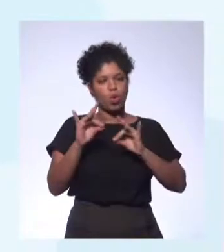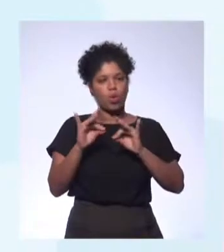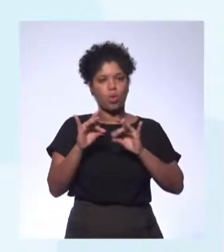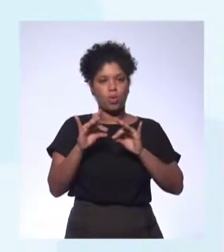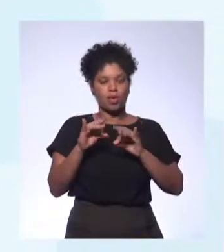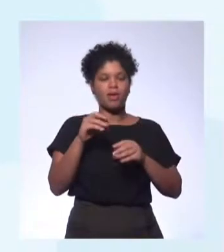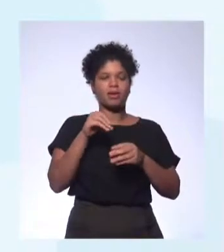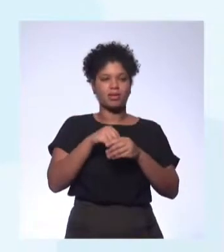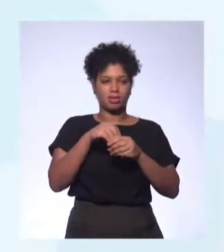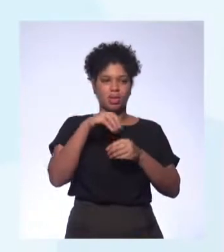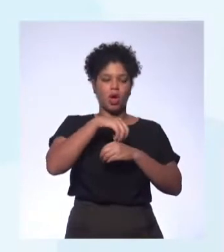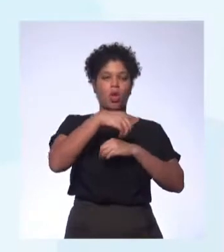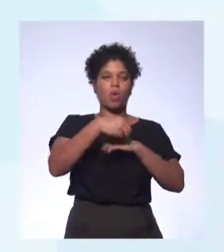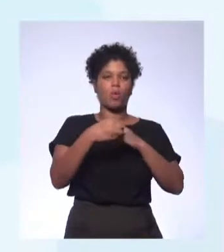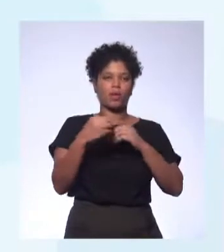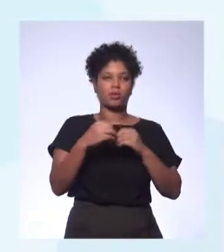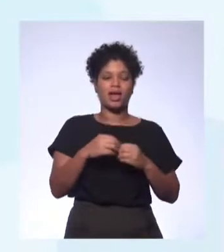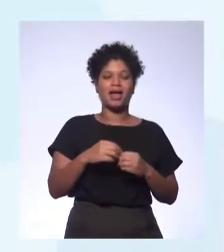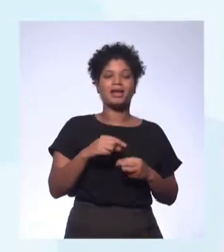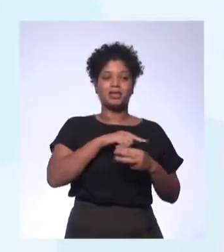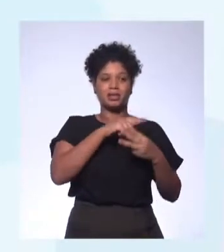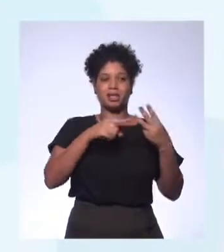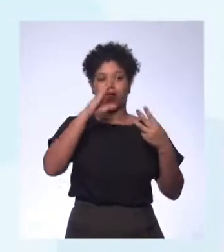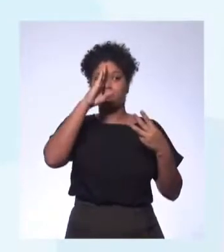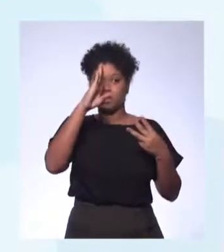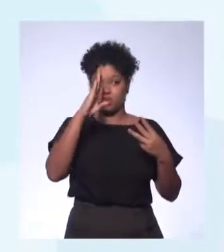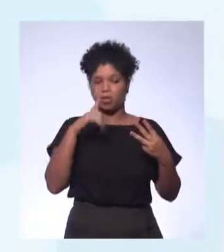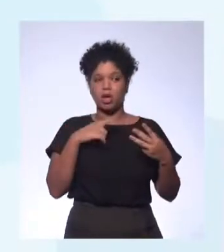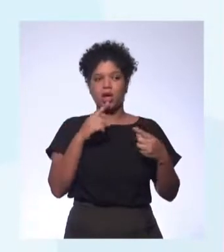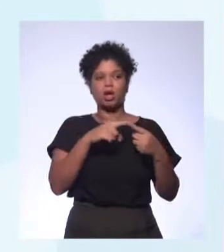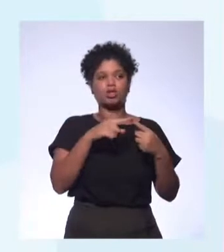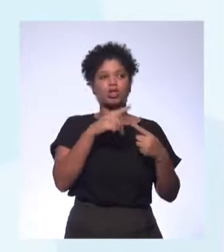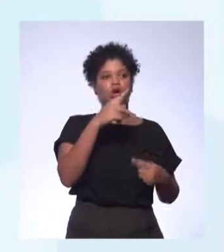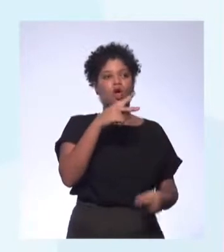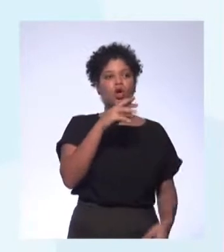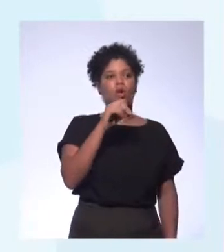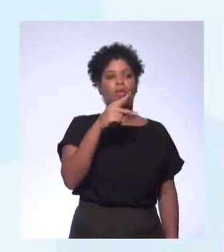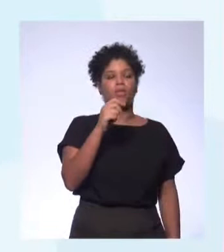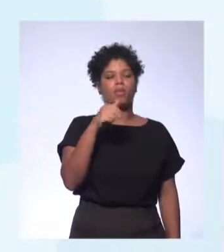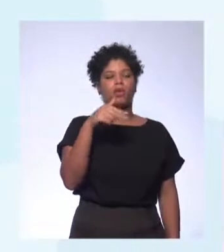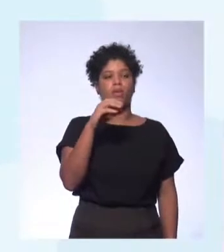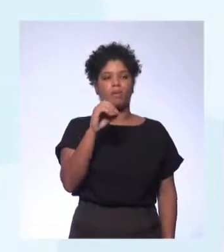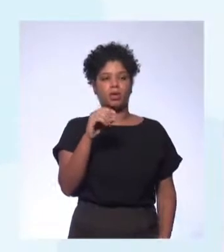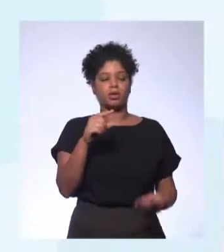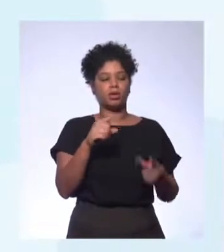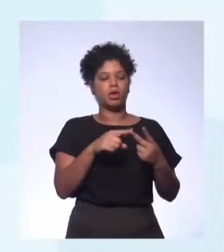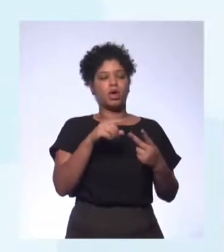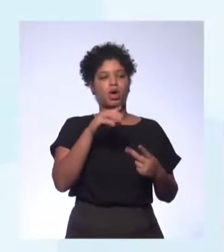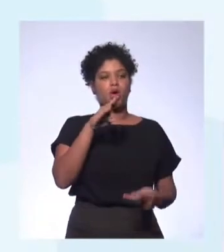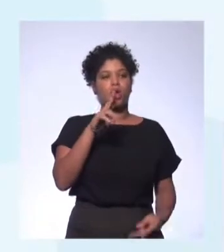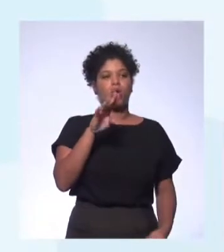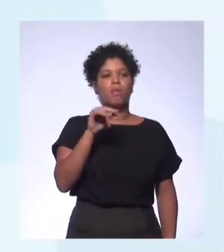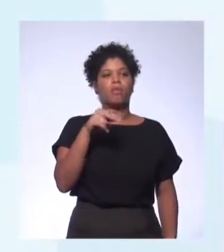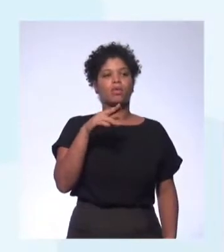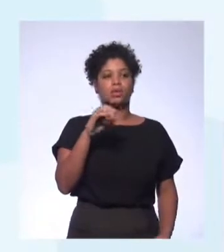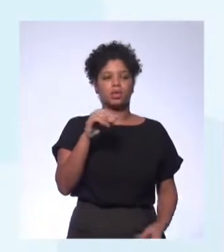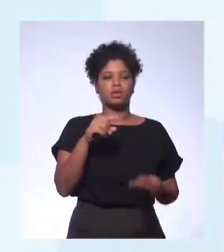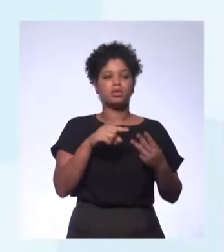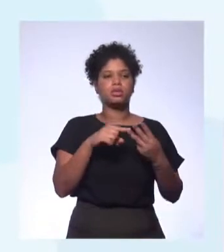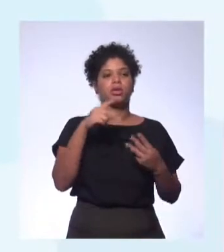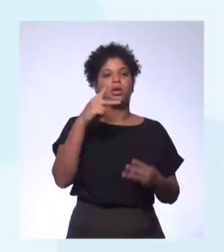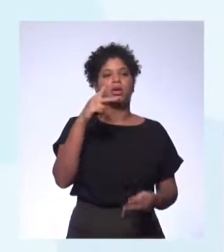as moléculas então Aqui nós temos três tipos de um ok a força entre elas é